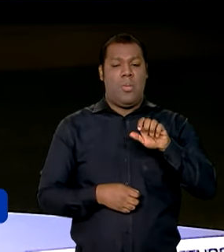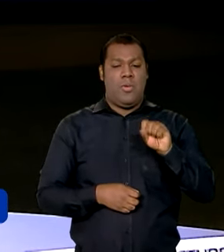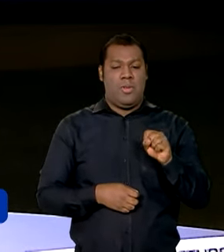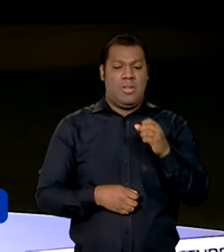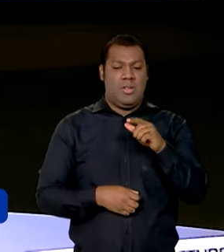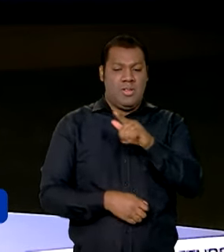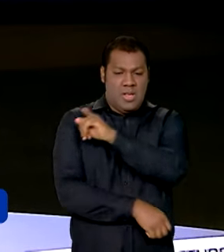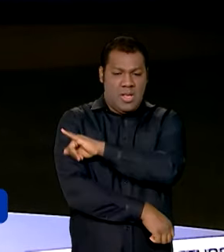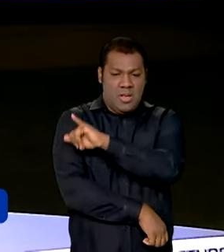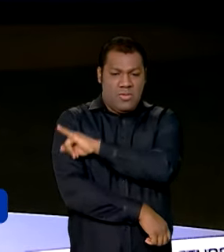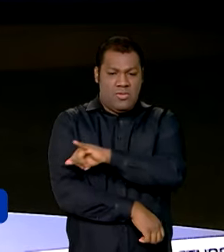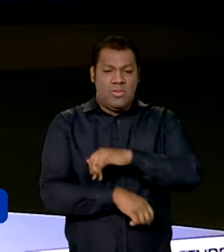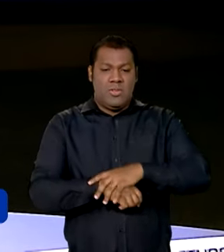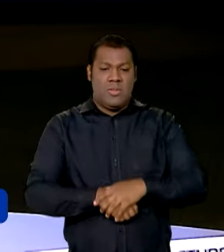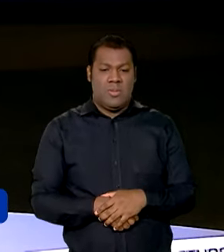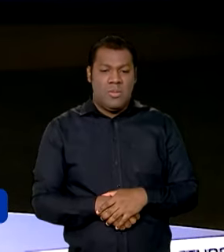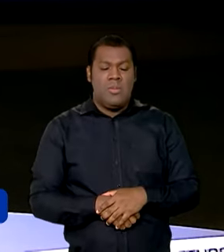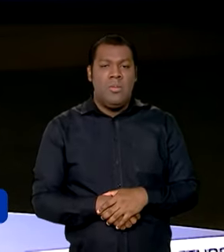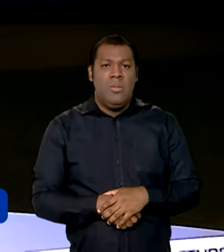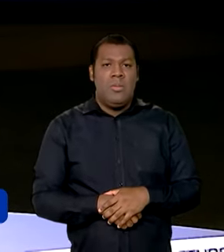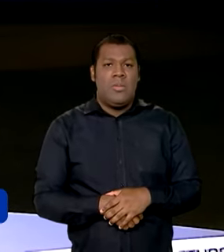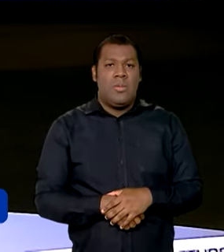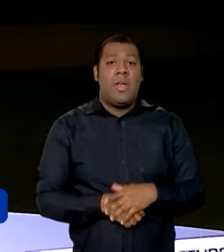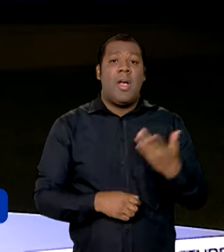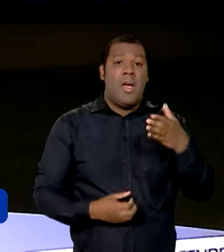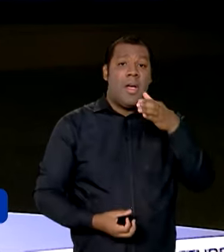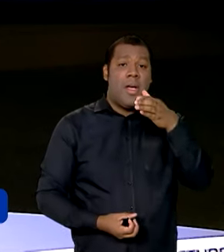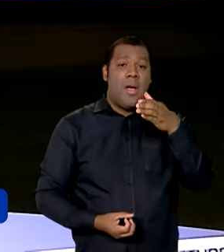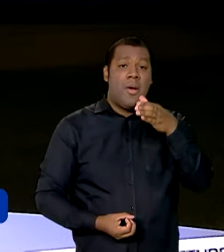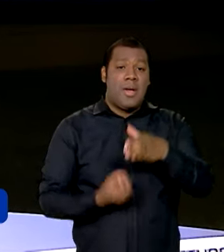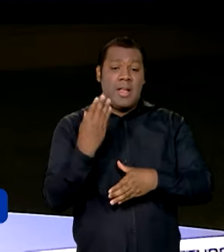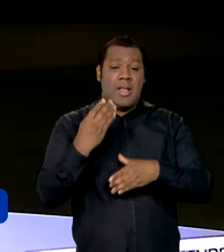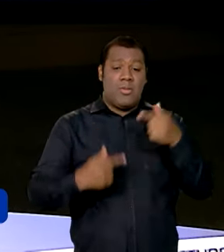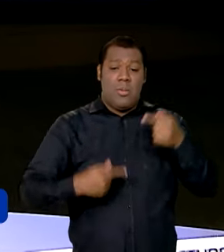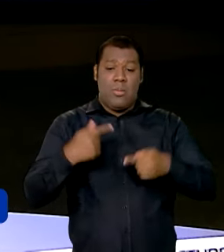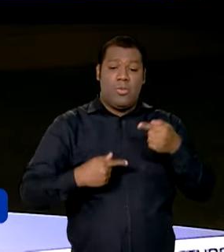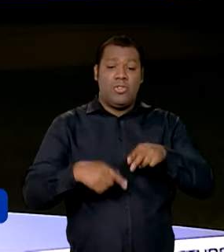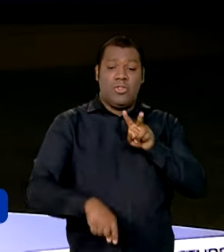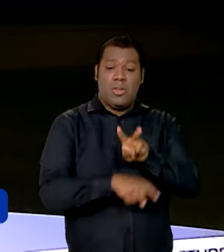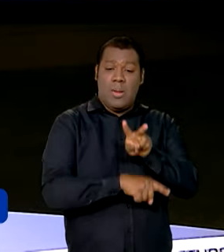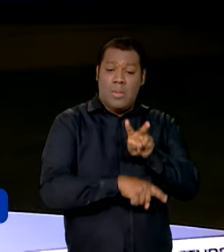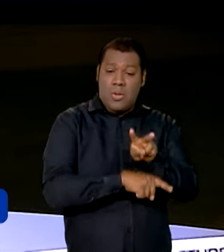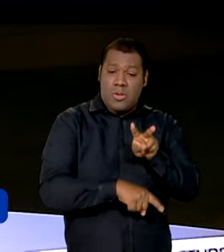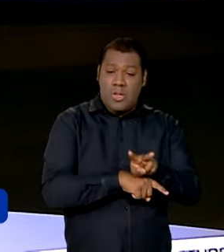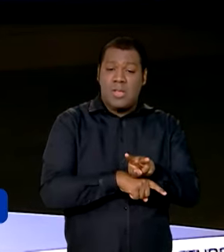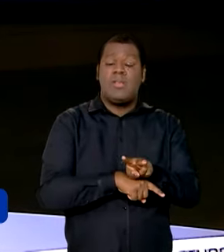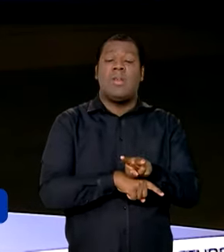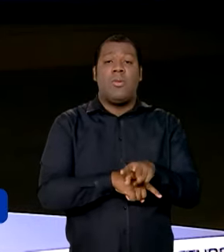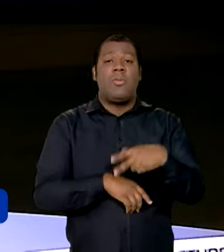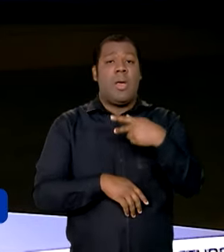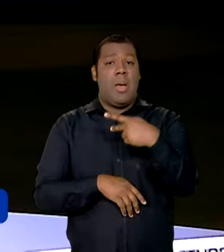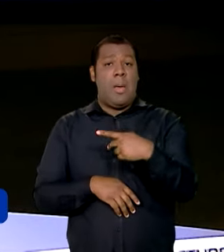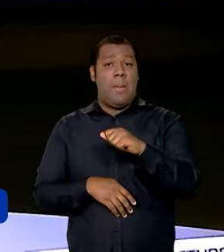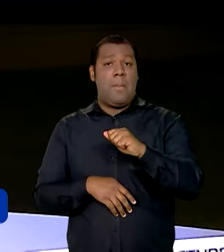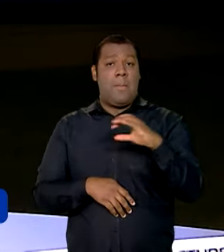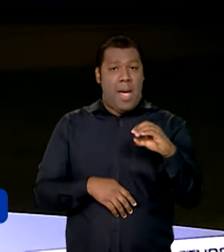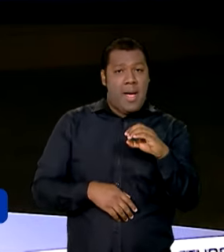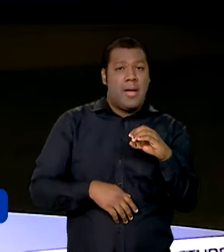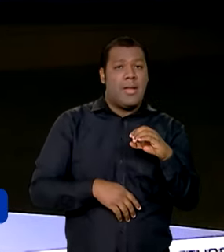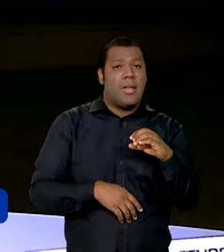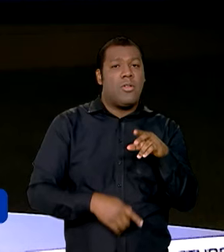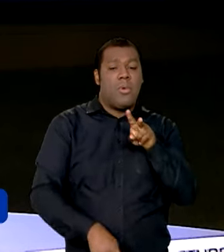governo do Presidente com a Dilma que foi implementada essa política de proteção de encostas o pack de proteção de